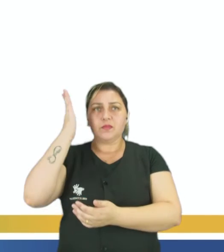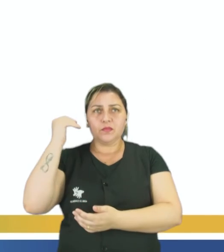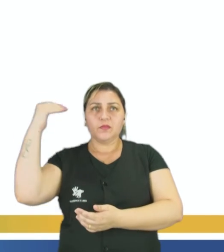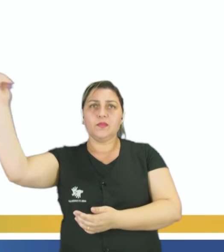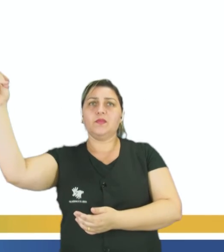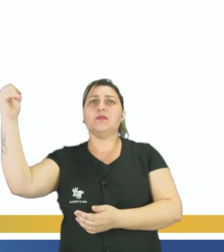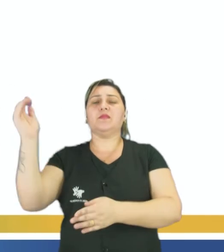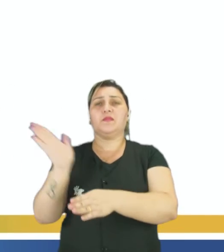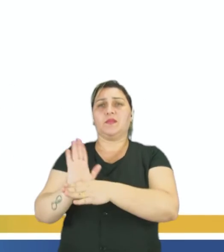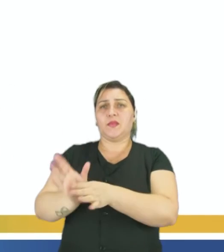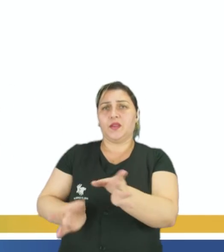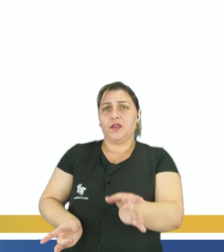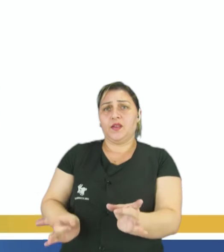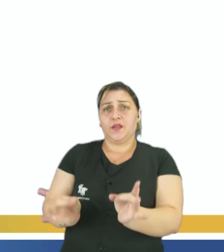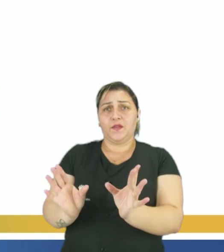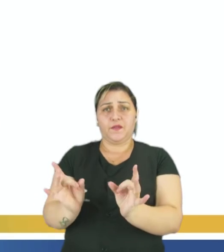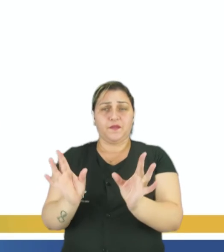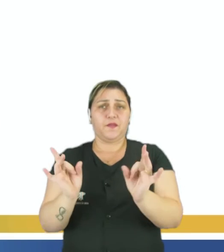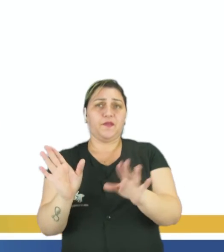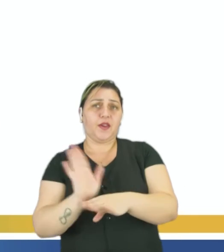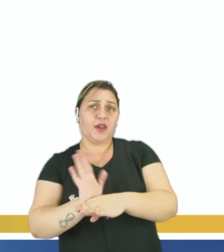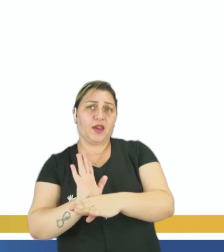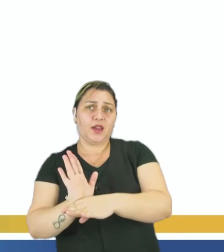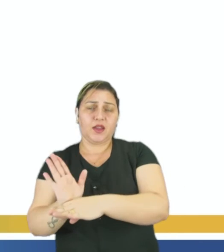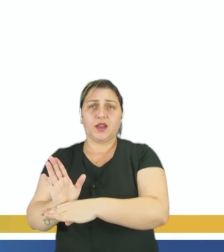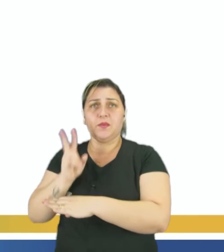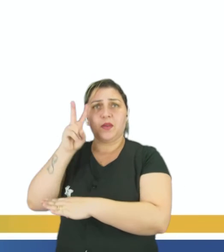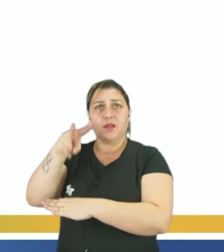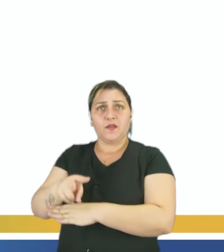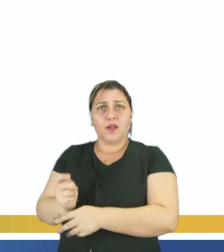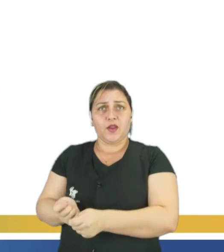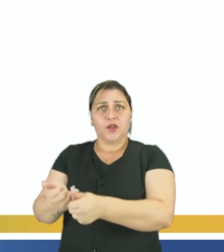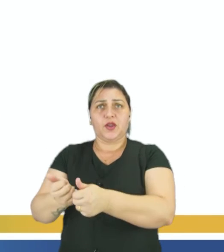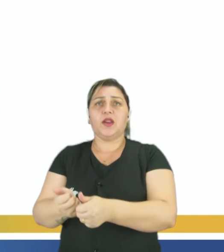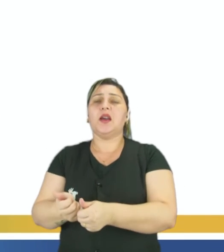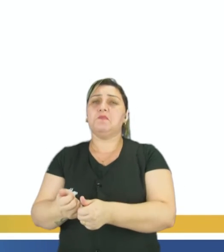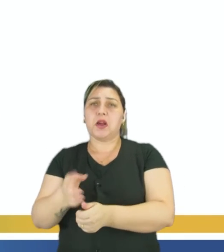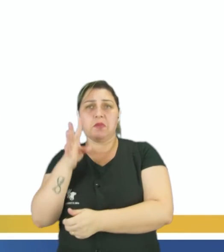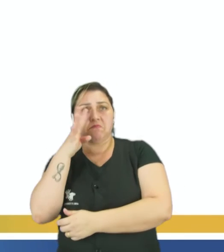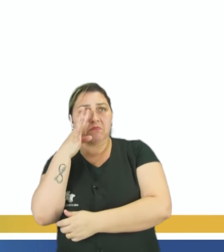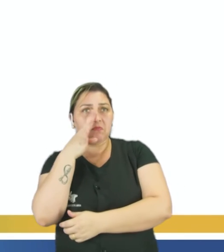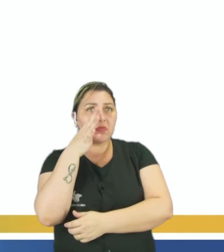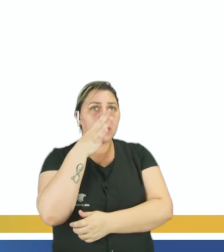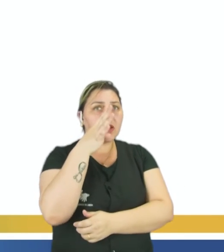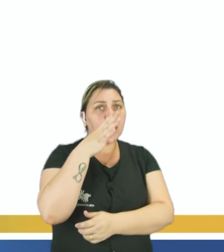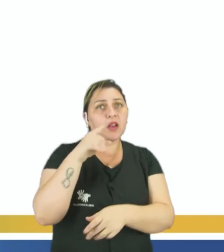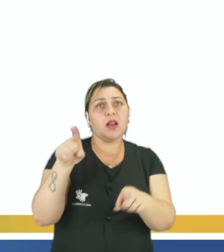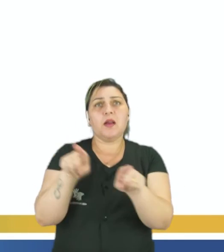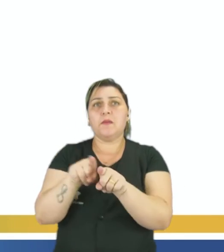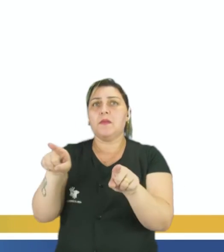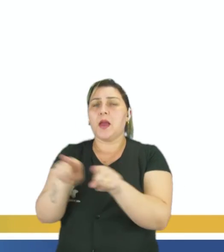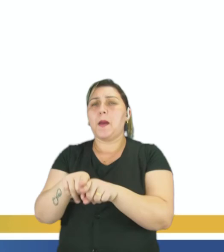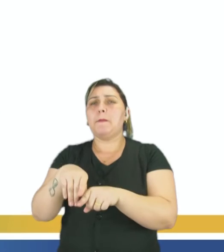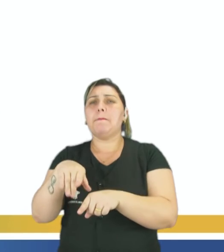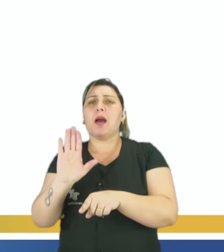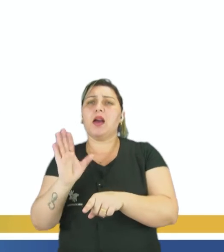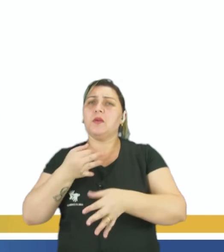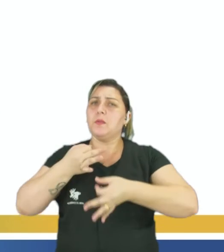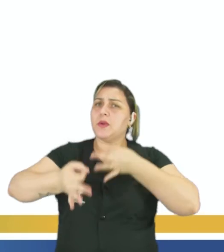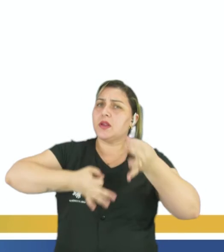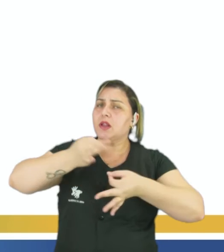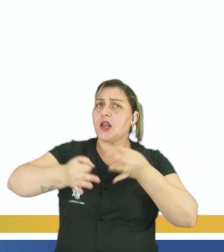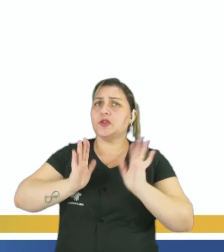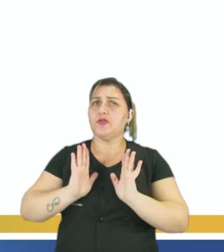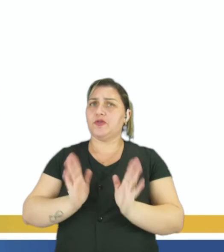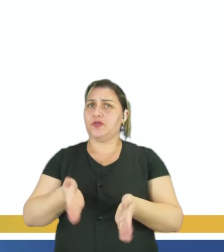de bilheteria, já estou dando uma dica para que você possa assisti-lo. Muito interessante para assistir e talvez ainda mais para discutir,